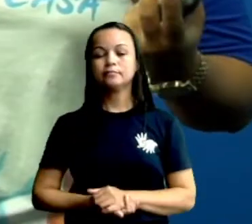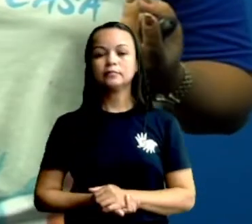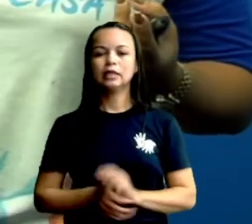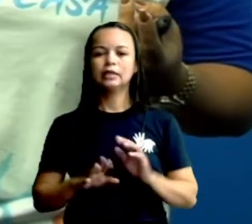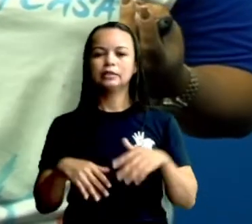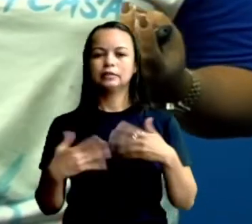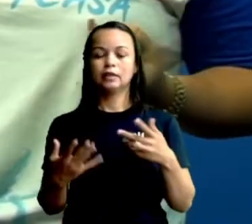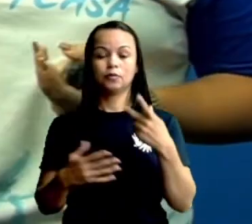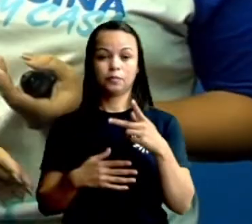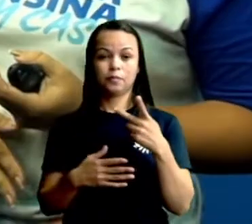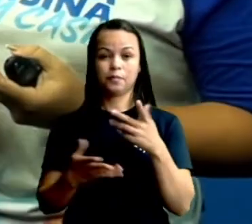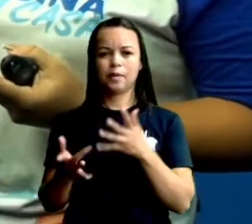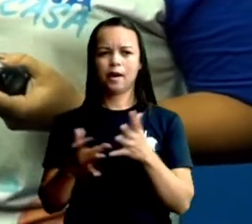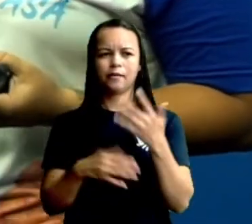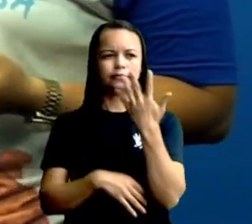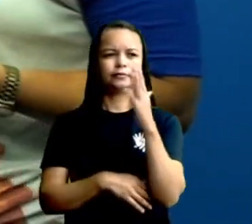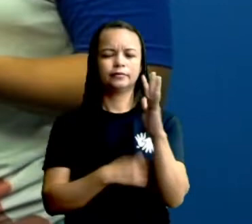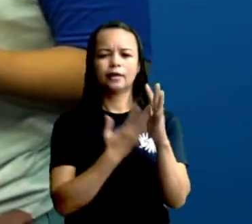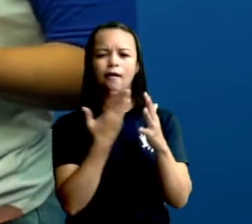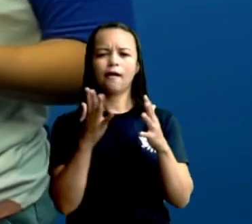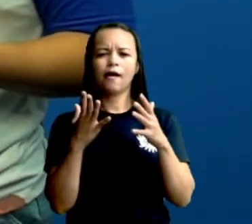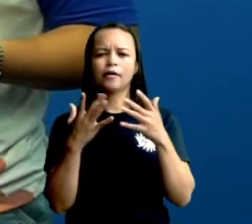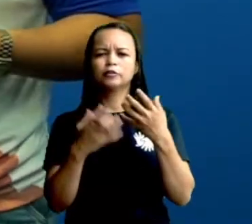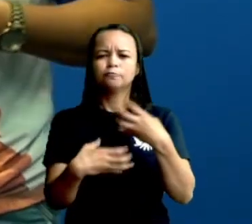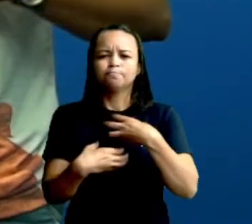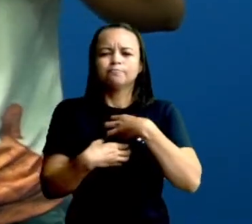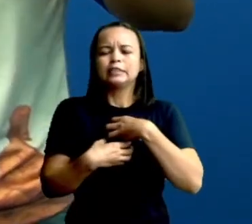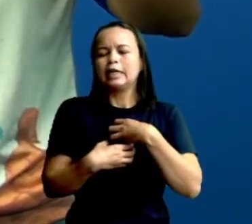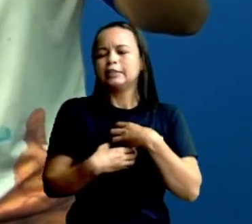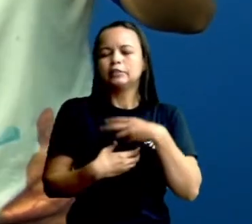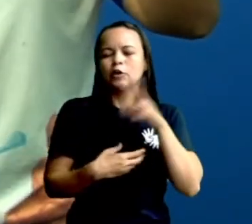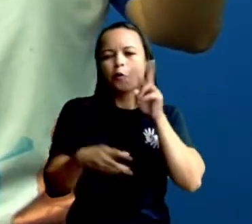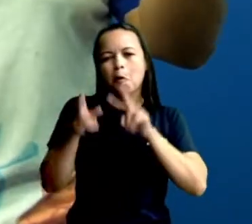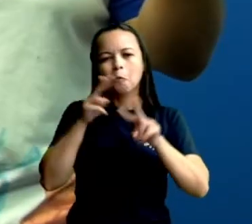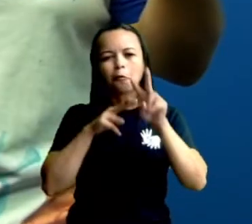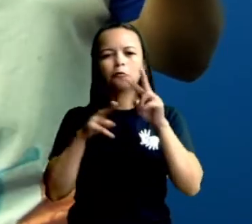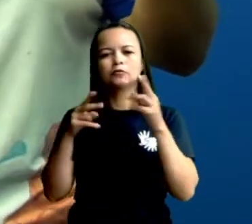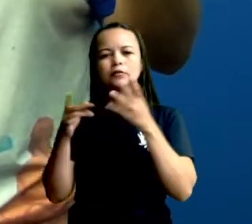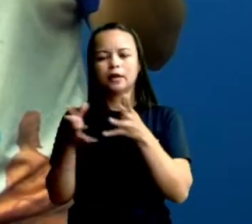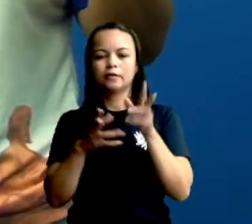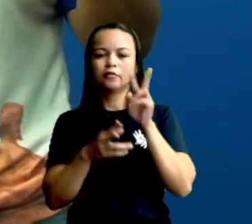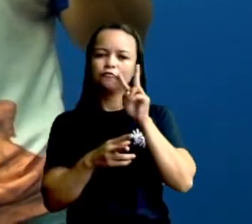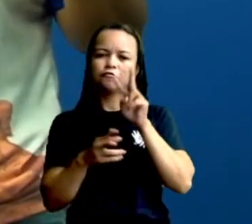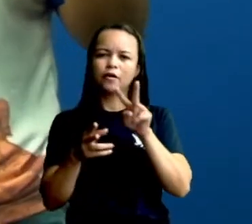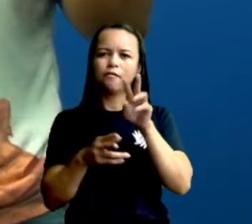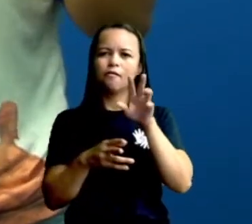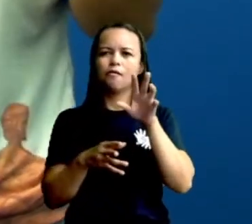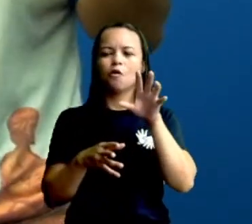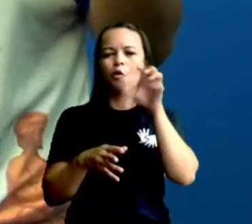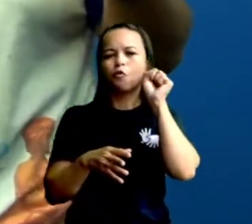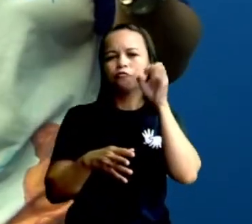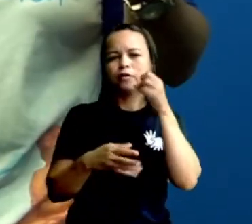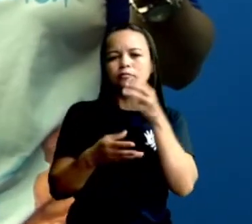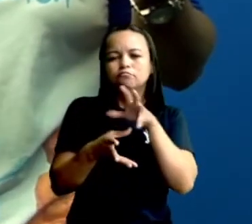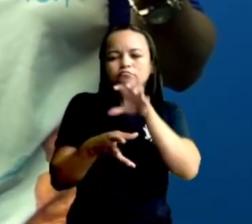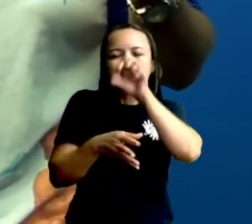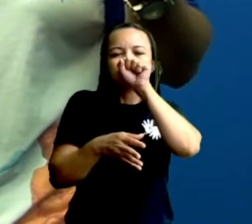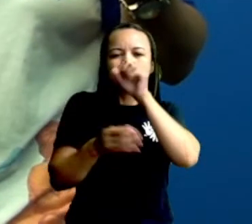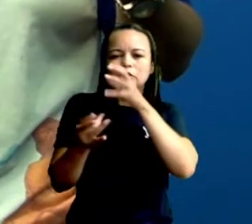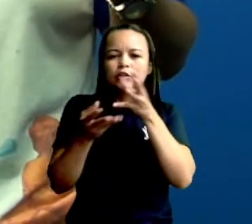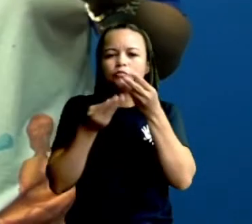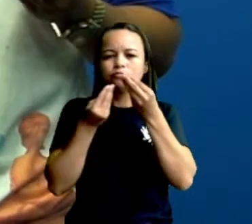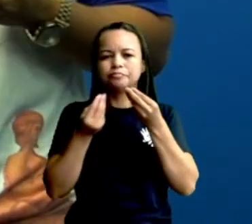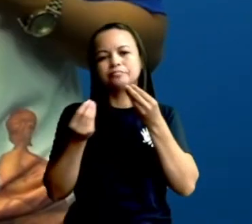então paisagens use paisagem tudo aquilo que a gente sente que a gente consegue ver ouvir sentir o